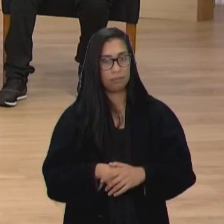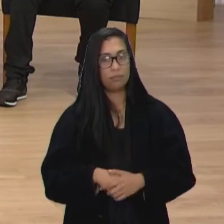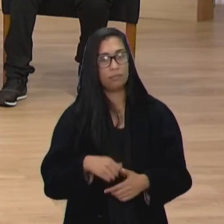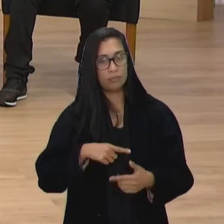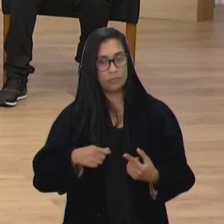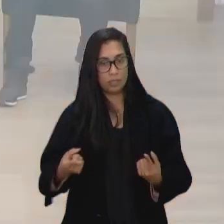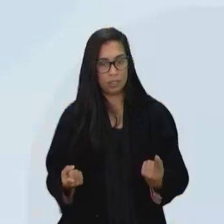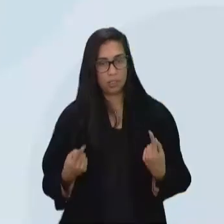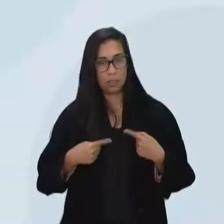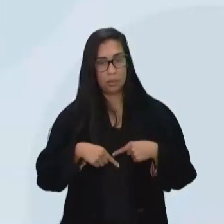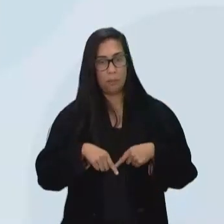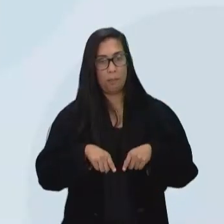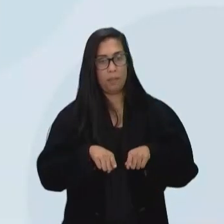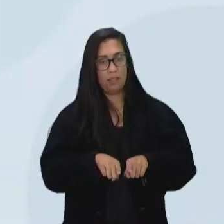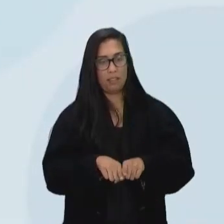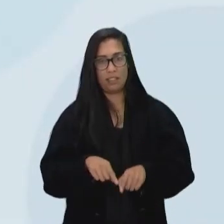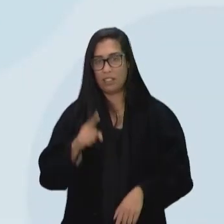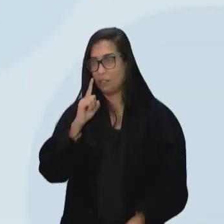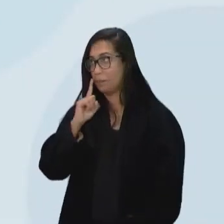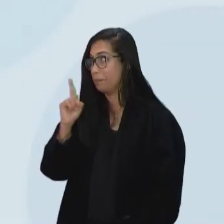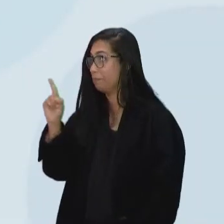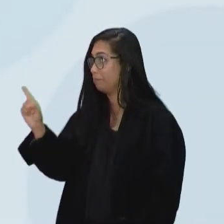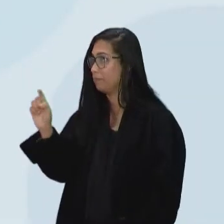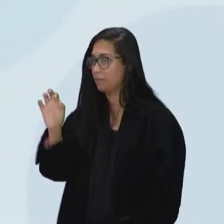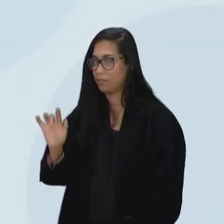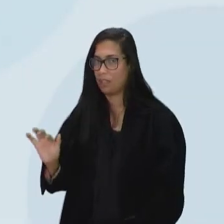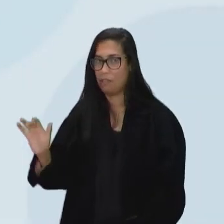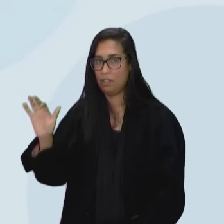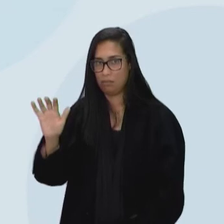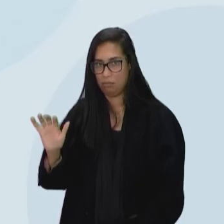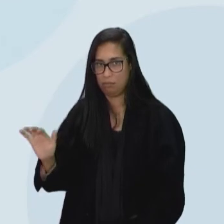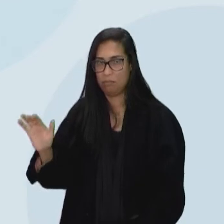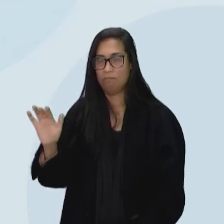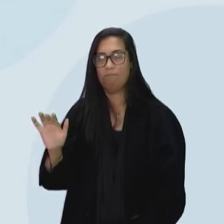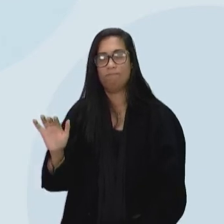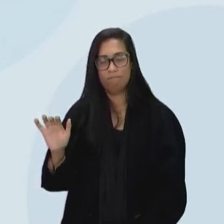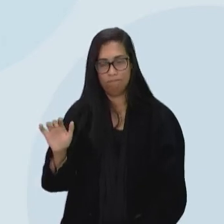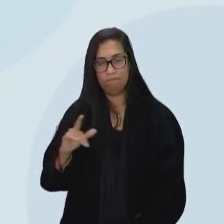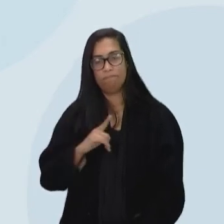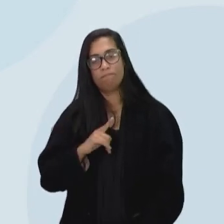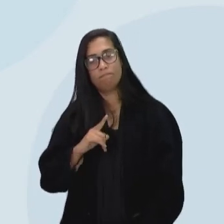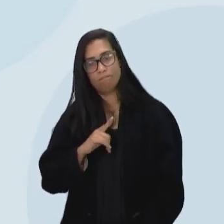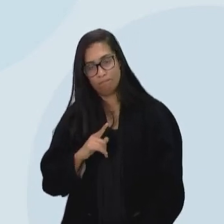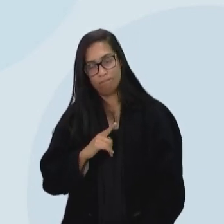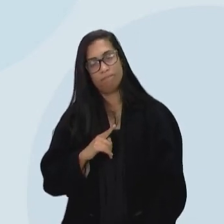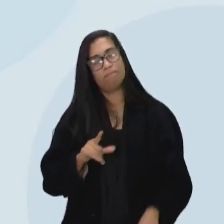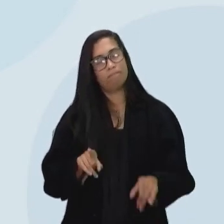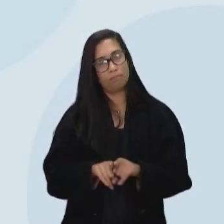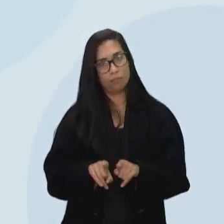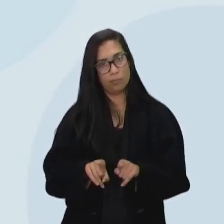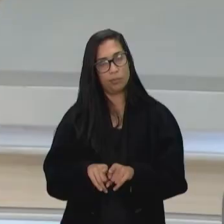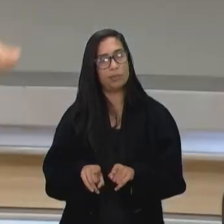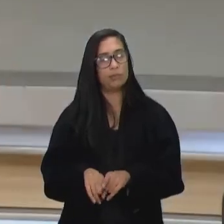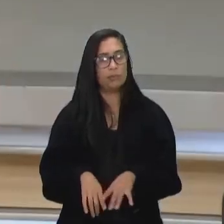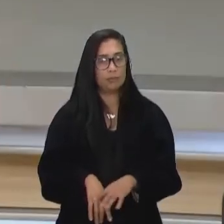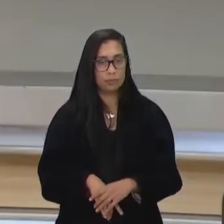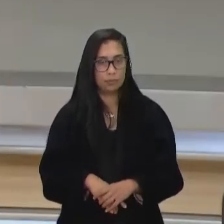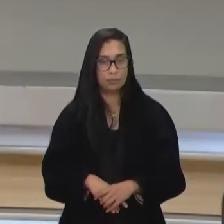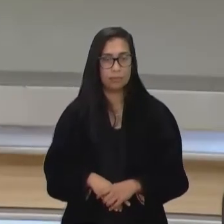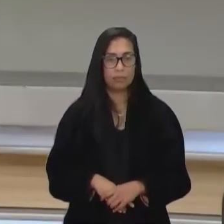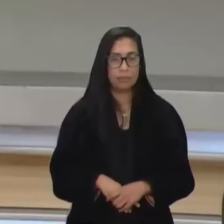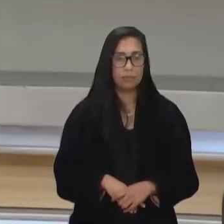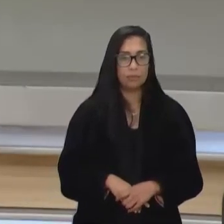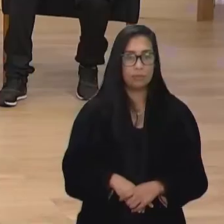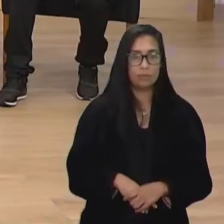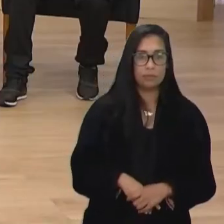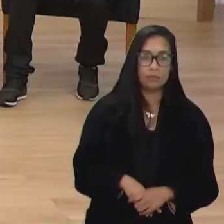lá daqueles canais que vão transformar isso num grande evento e provavelmente eu gostaria de vê-los assim segurando a